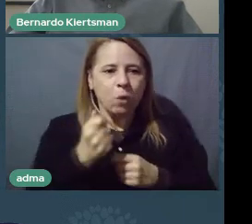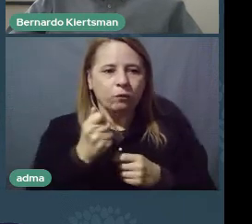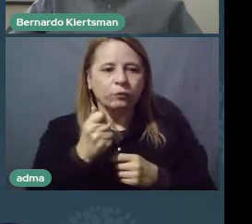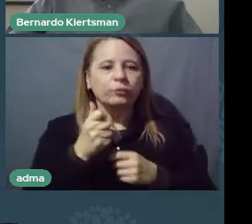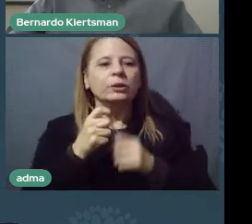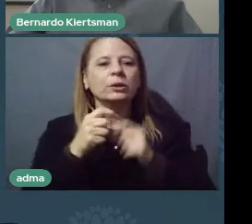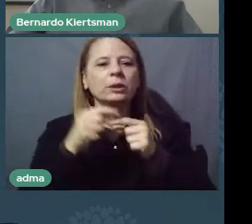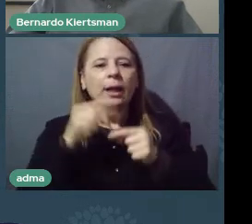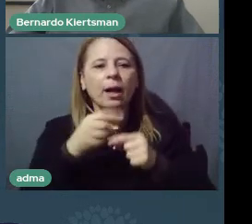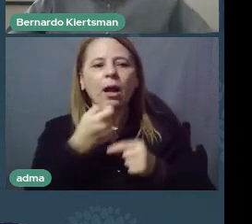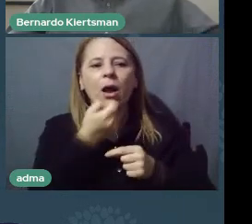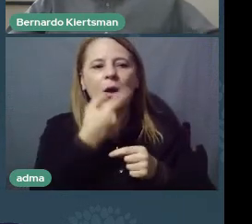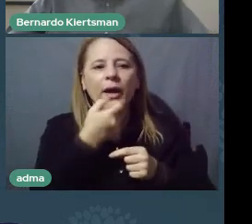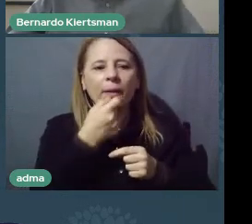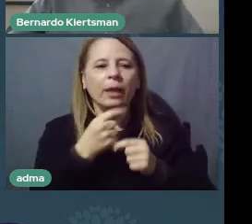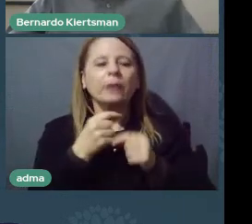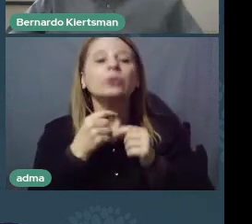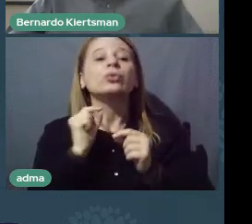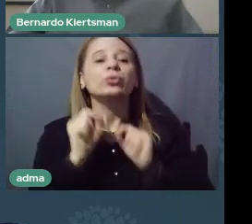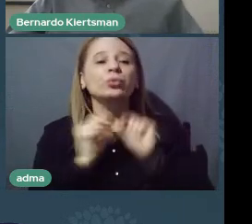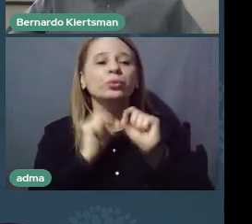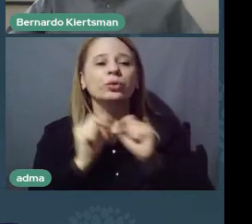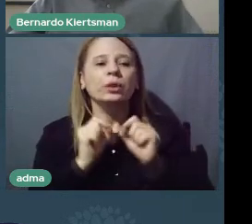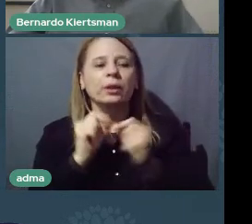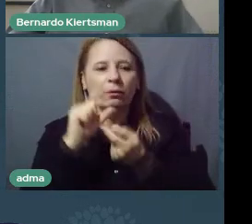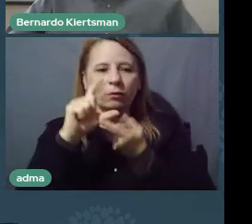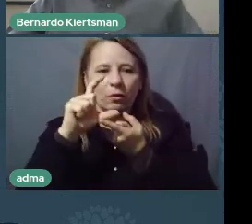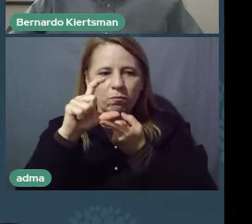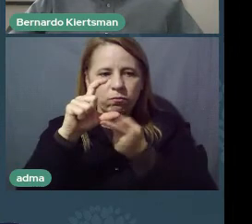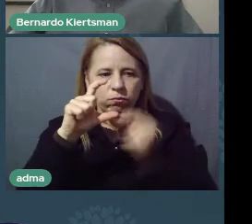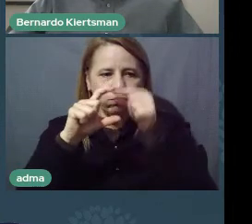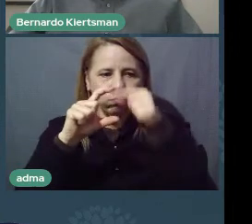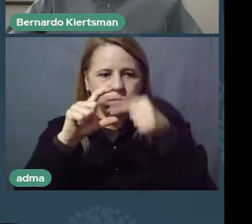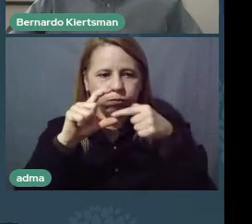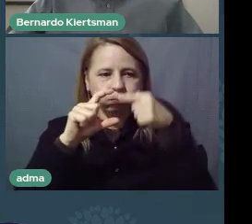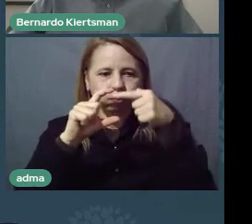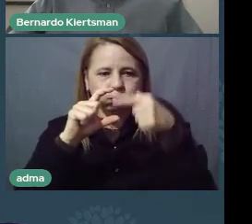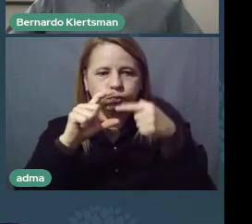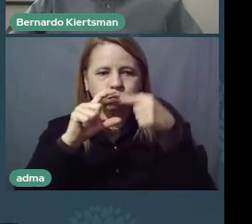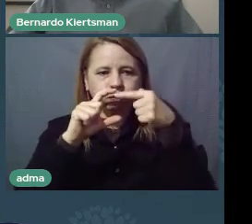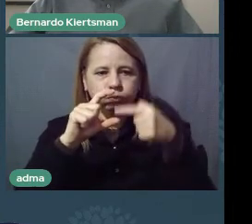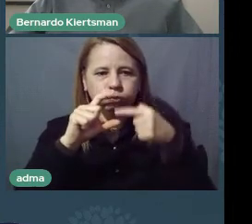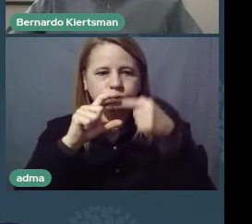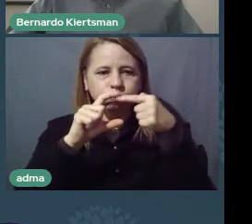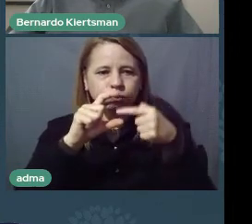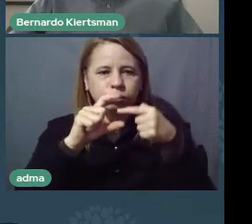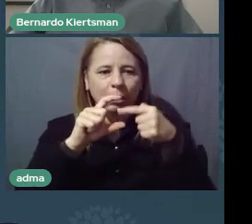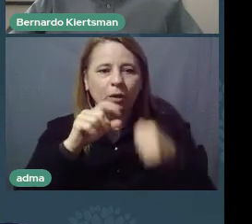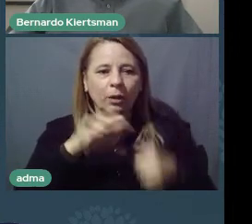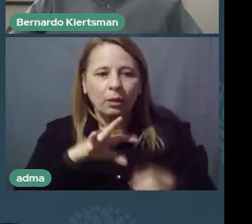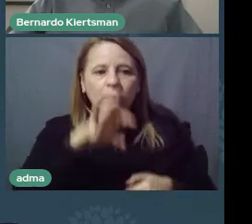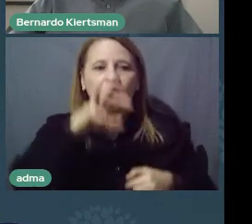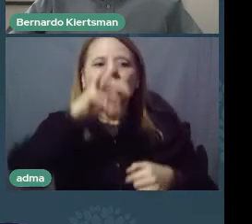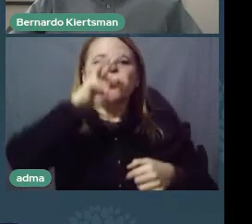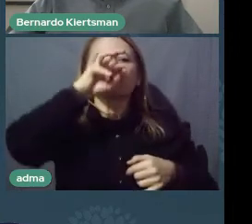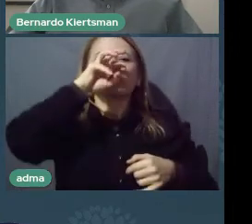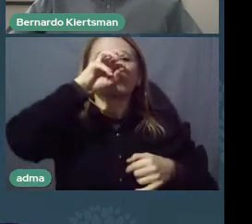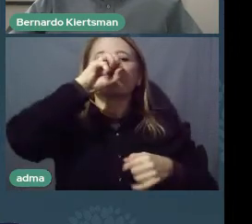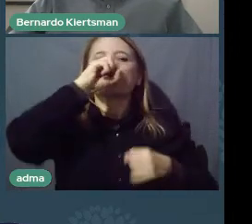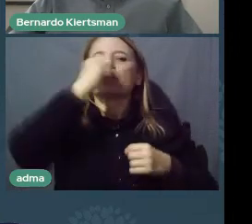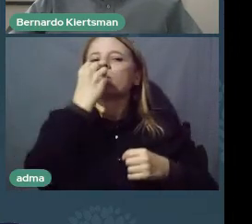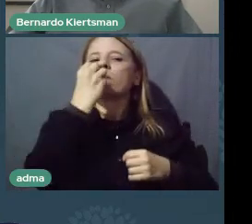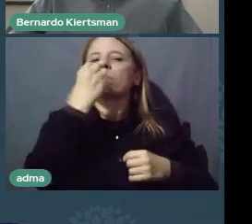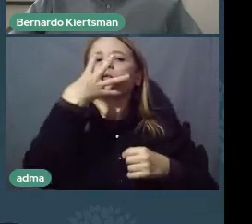esse medicamento fica nessa aerocâmara, e aí, quando a criança inspira, essa válvula abre,